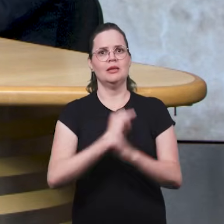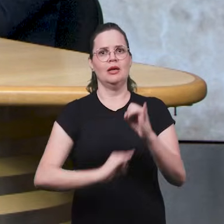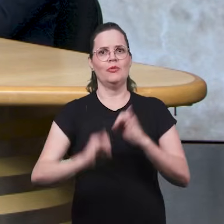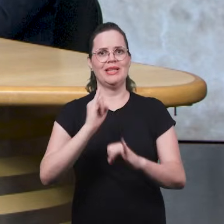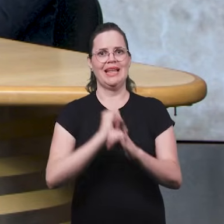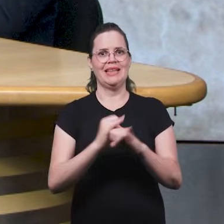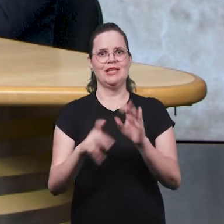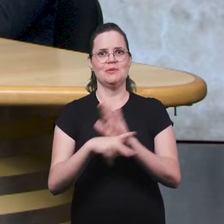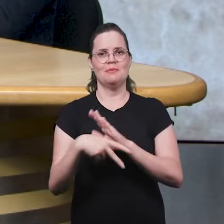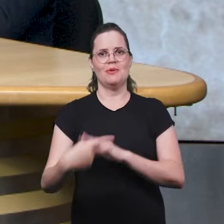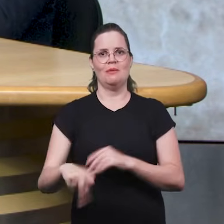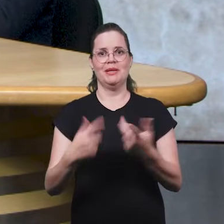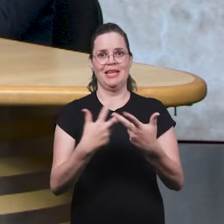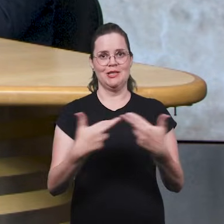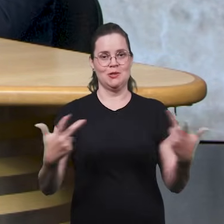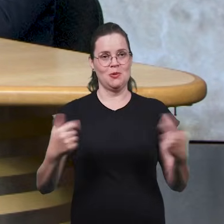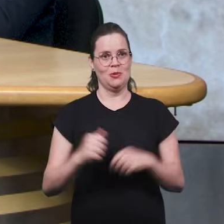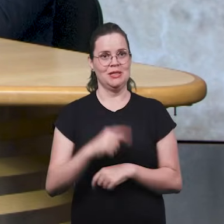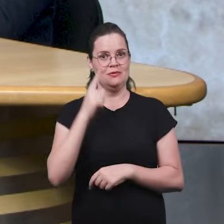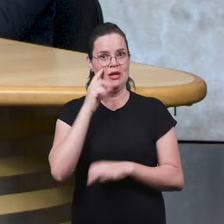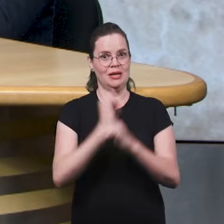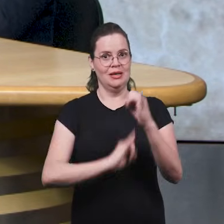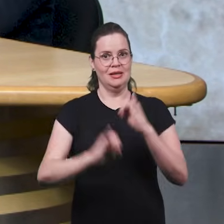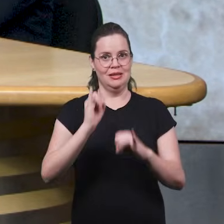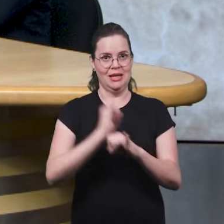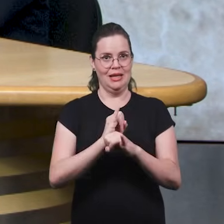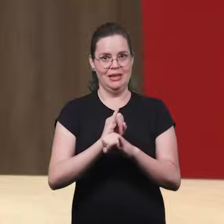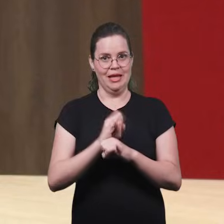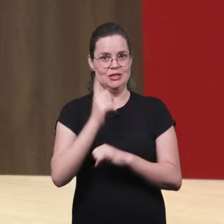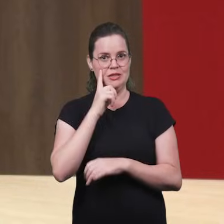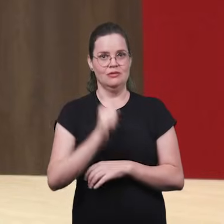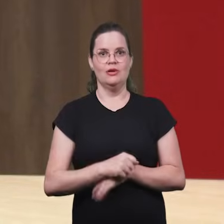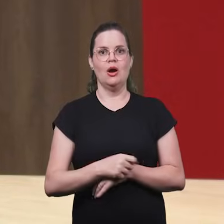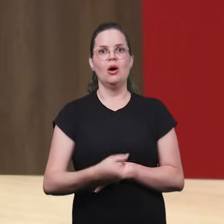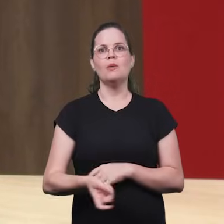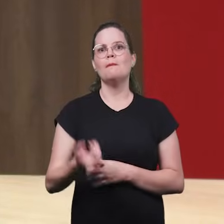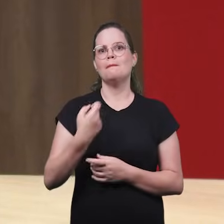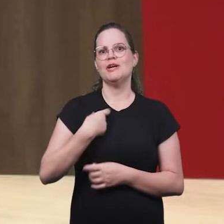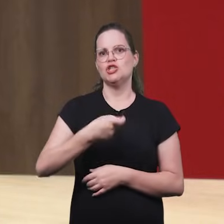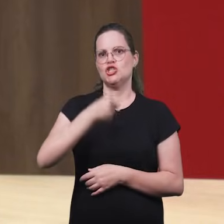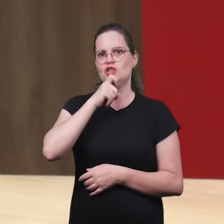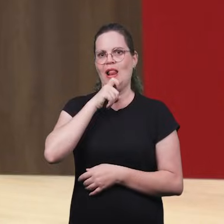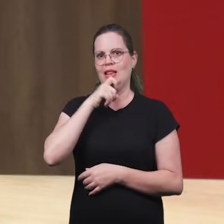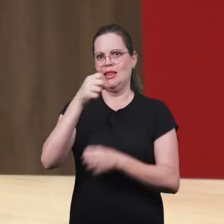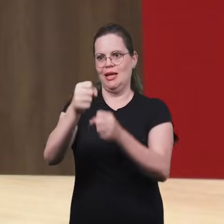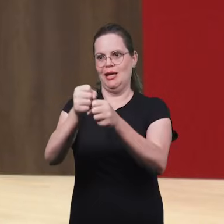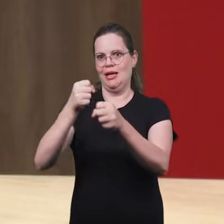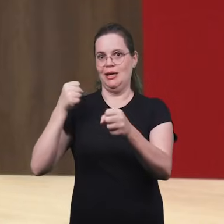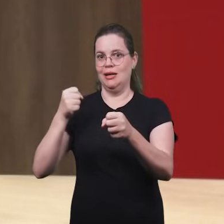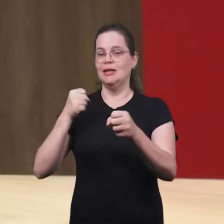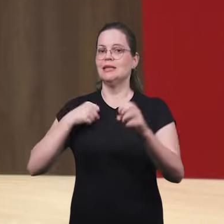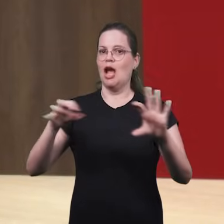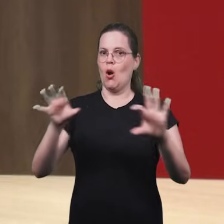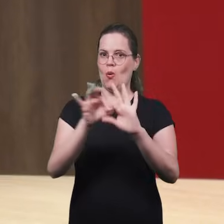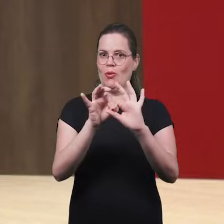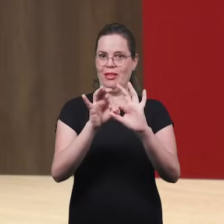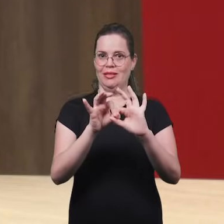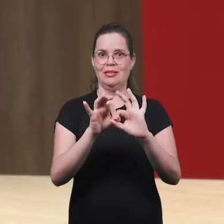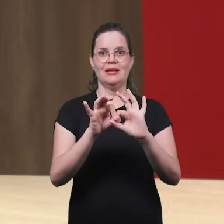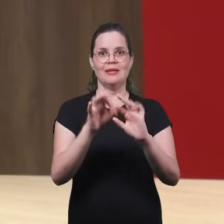chamada internet das coisas. Olha só a lógica disso. Você tem uma geladeira conectada.